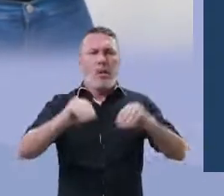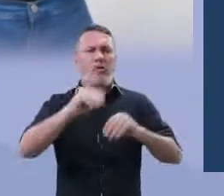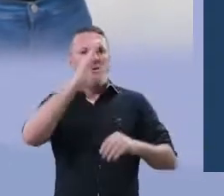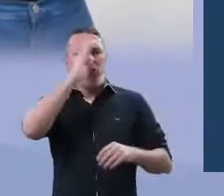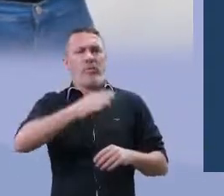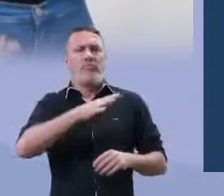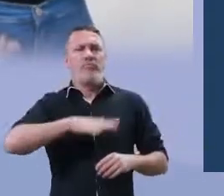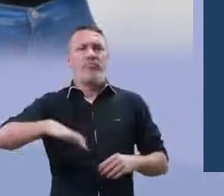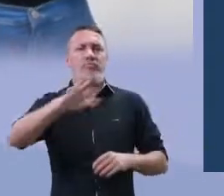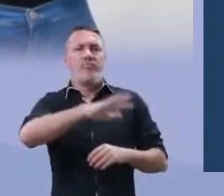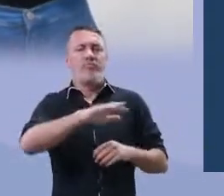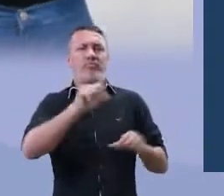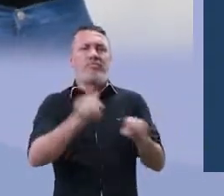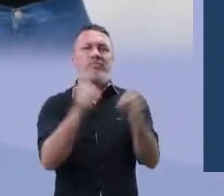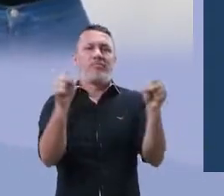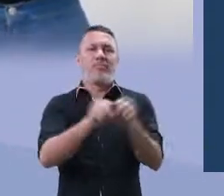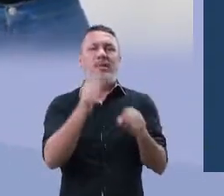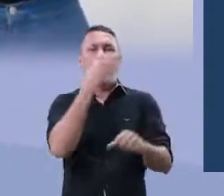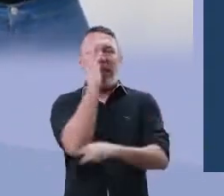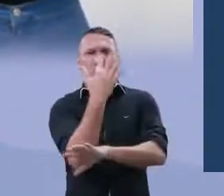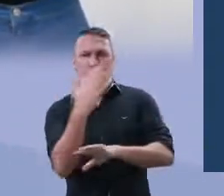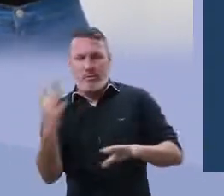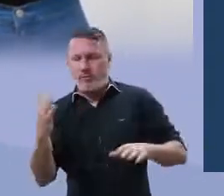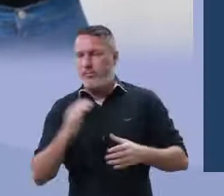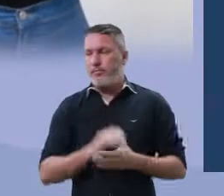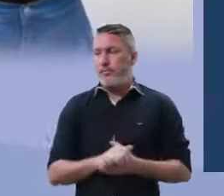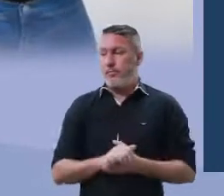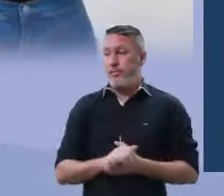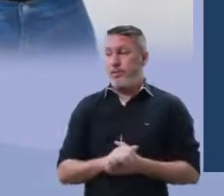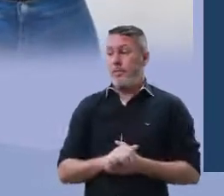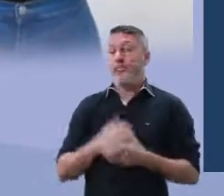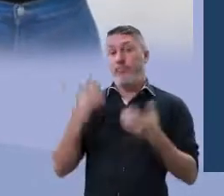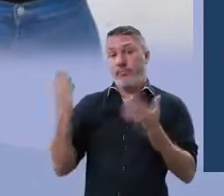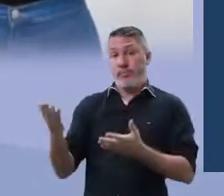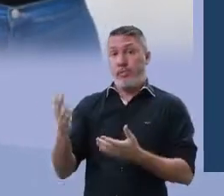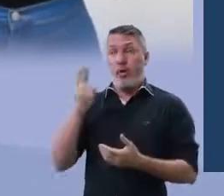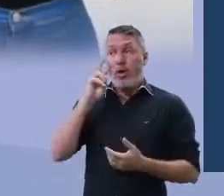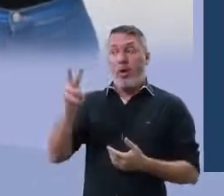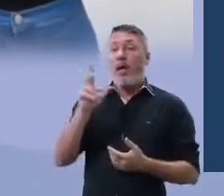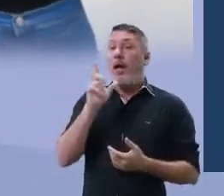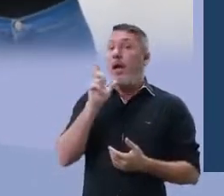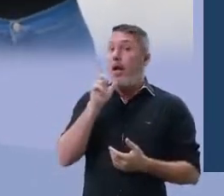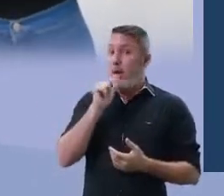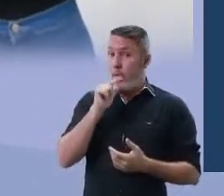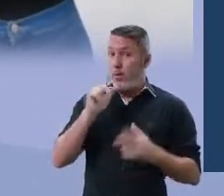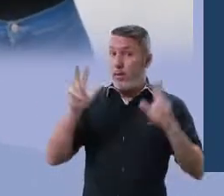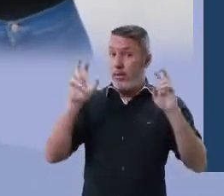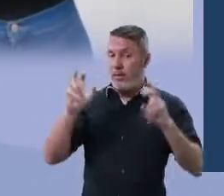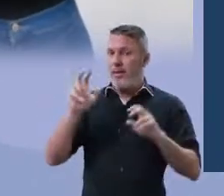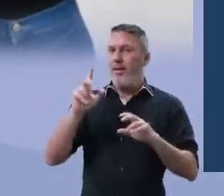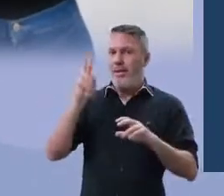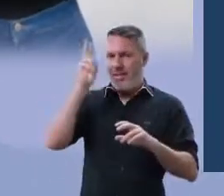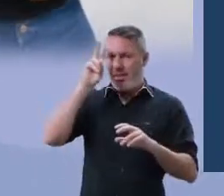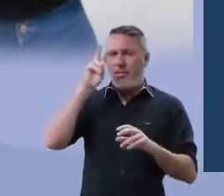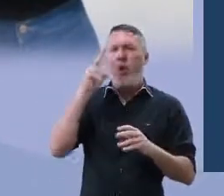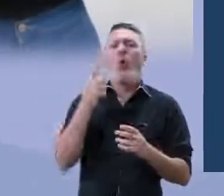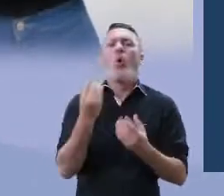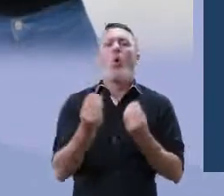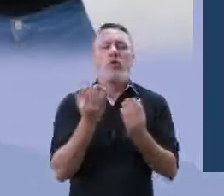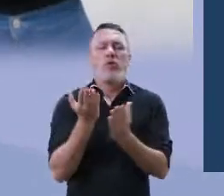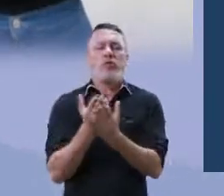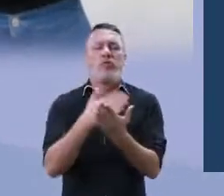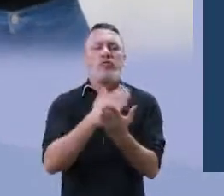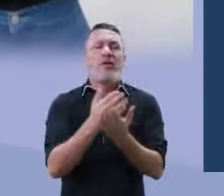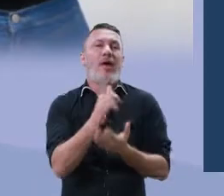que o homem ele vai impactar diretamente esses ambientes. Pensando primeiro na água, a gente até conversou na aula